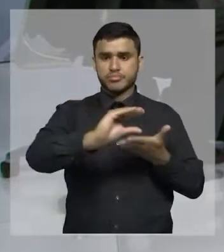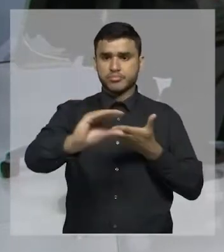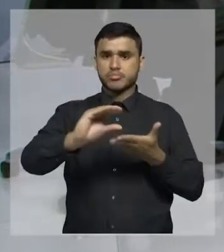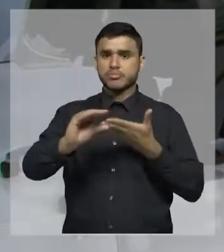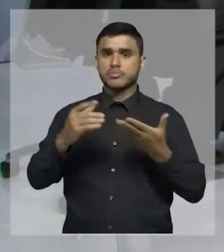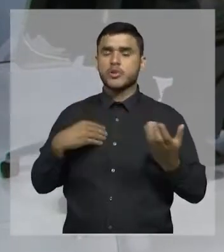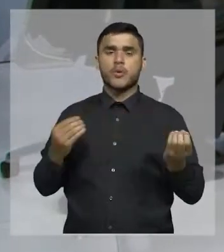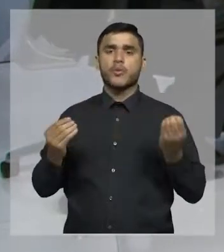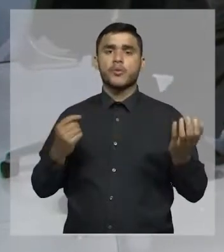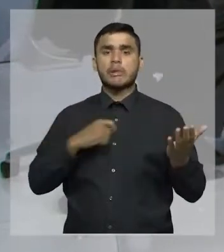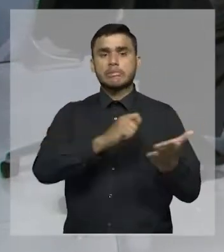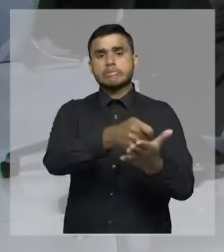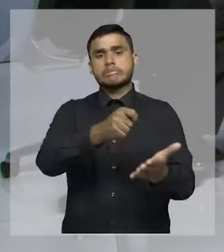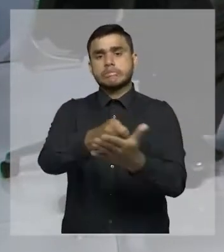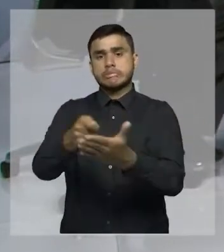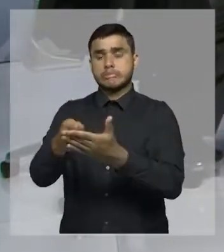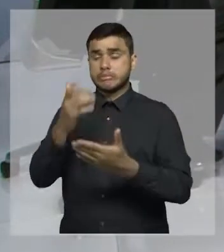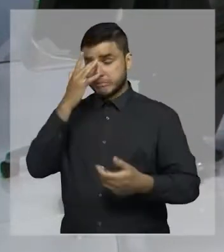patrimônio, não.